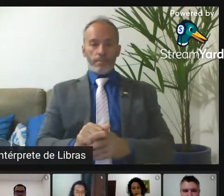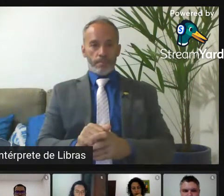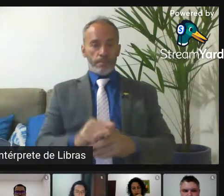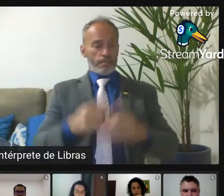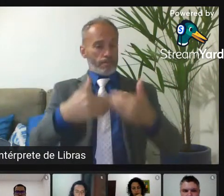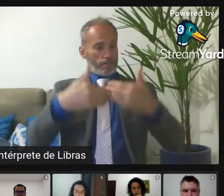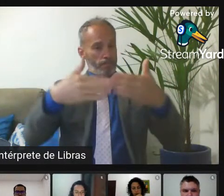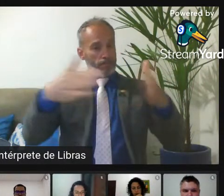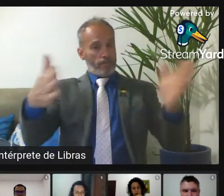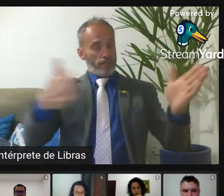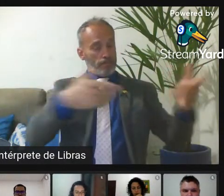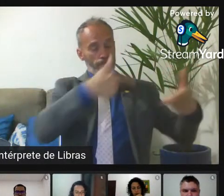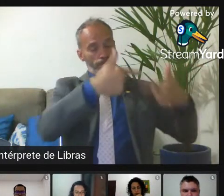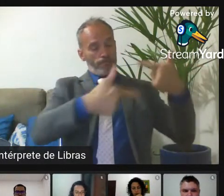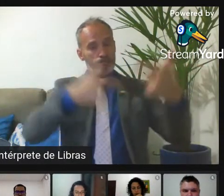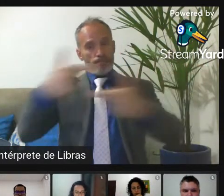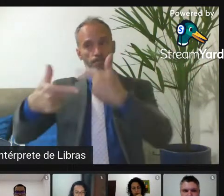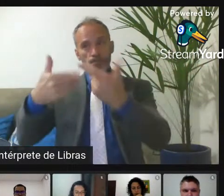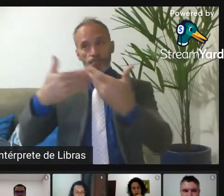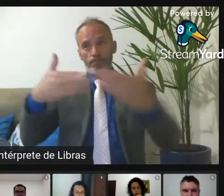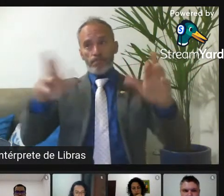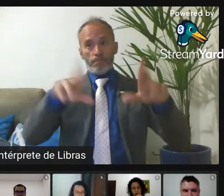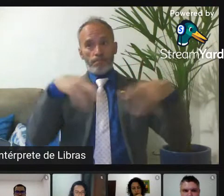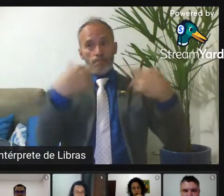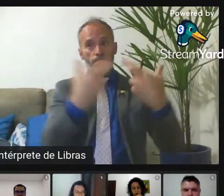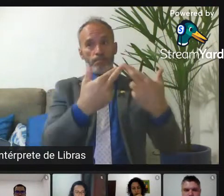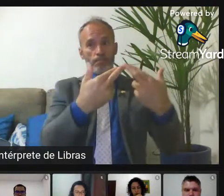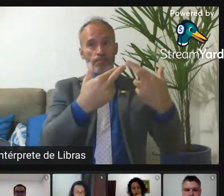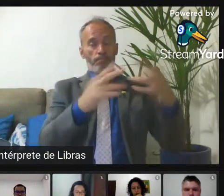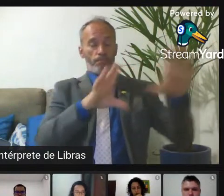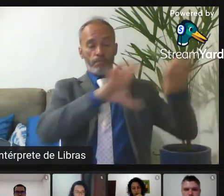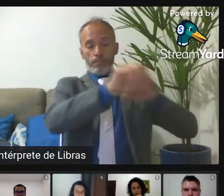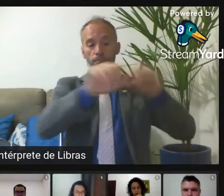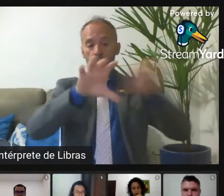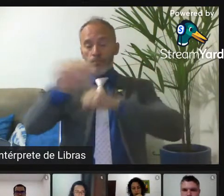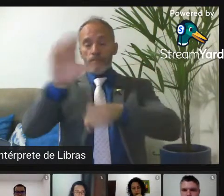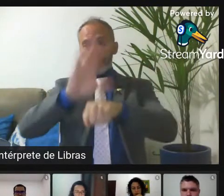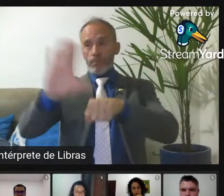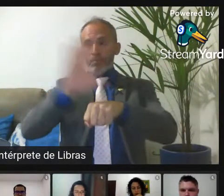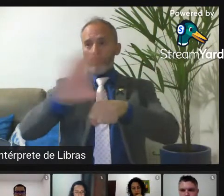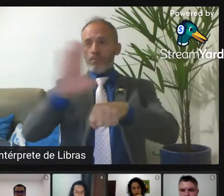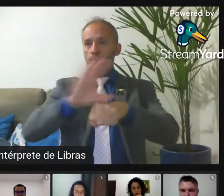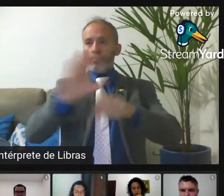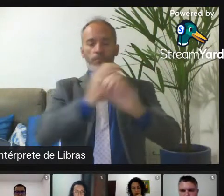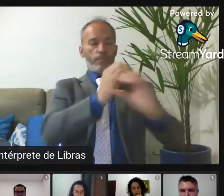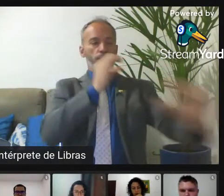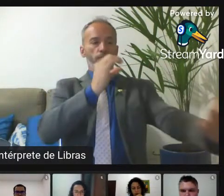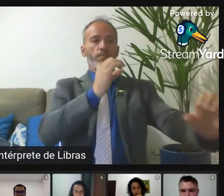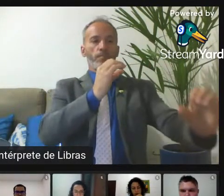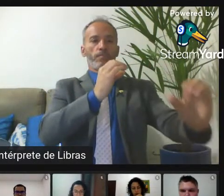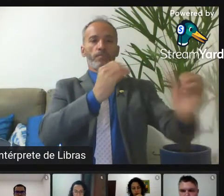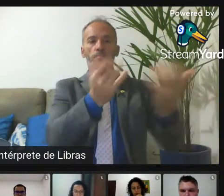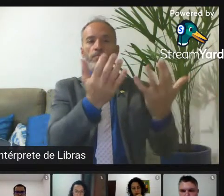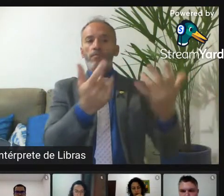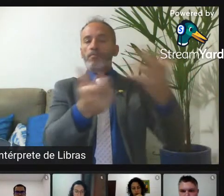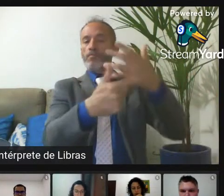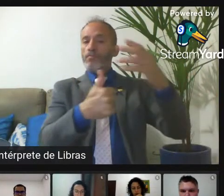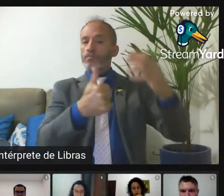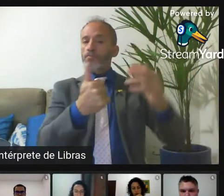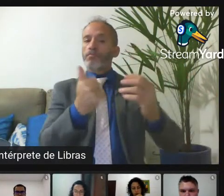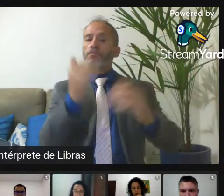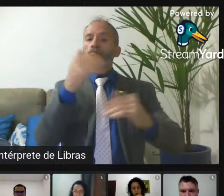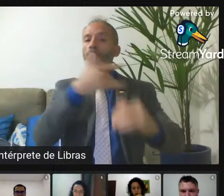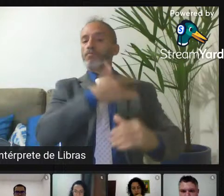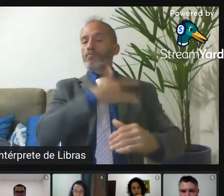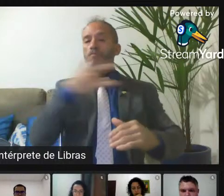Declaro aberto os trabalhos dessa sessão solene para colação de grau dos formandos dos cursos de Engenharia Agrícola, Engenharia Ambiental